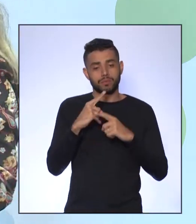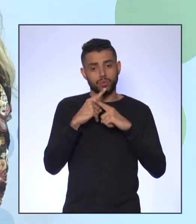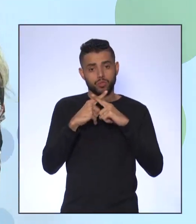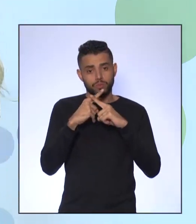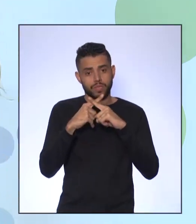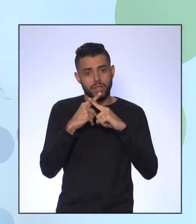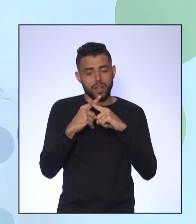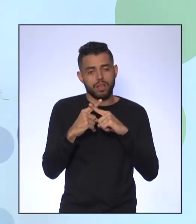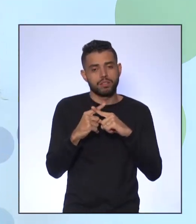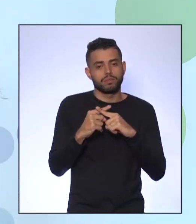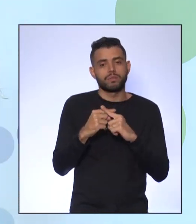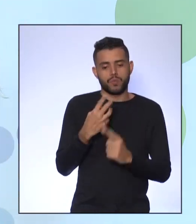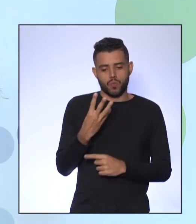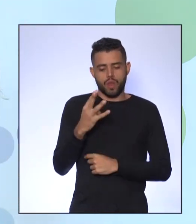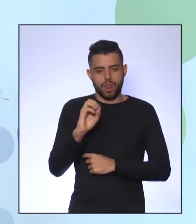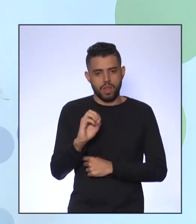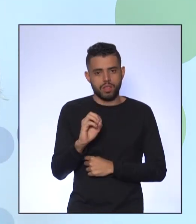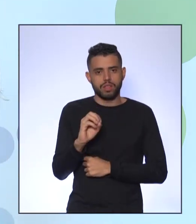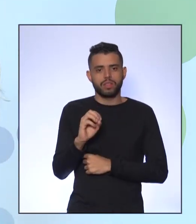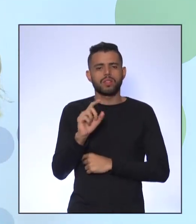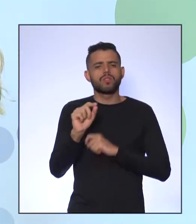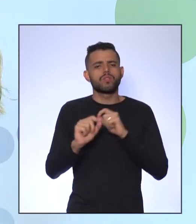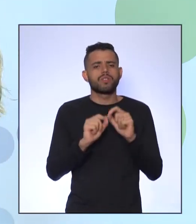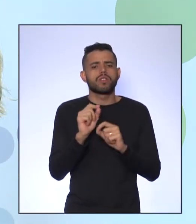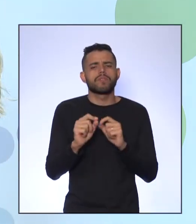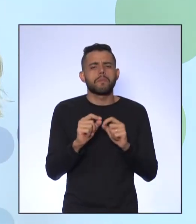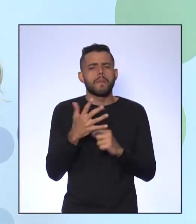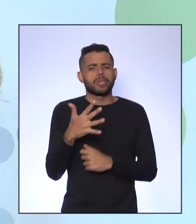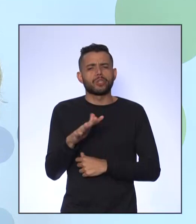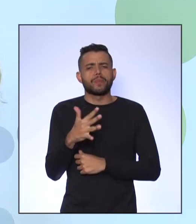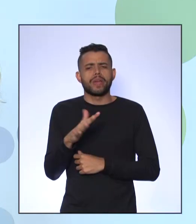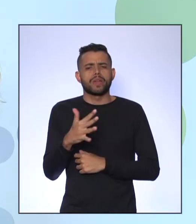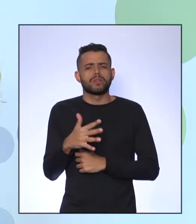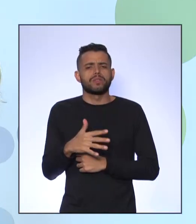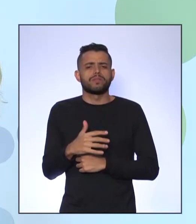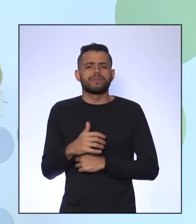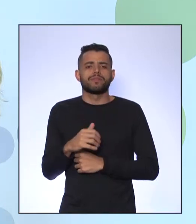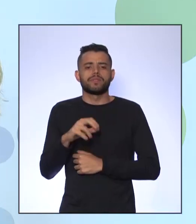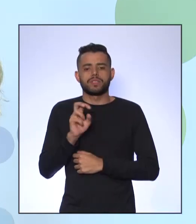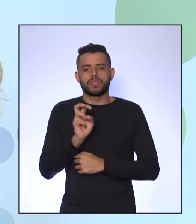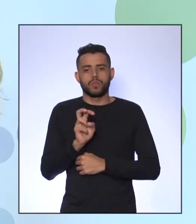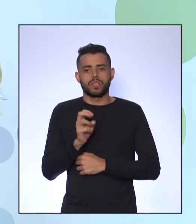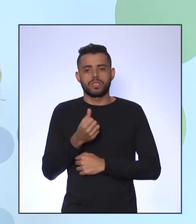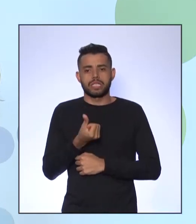por 40, a gente vai chegar a uma medida aproximada de